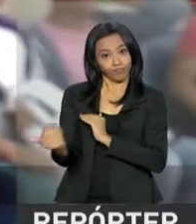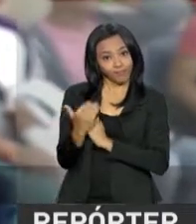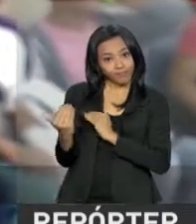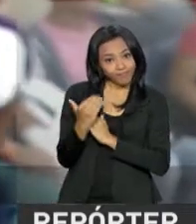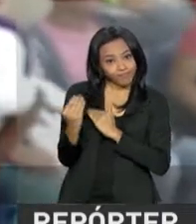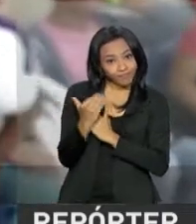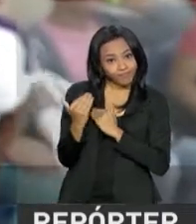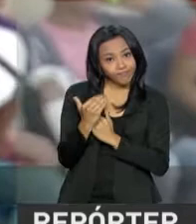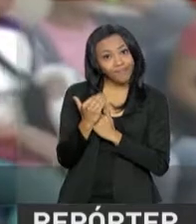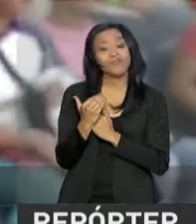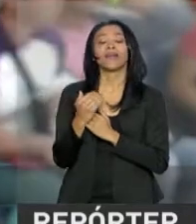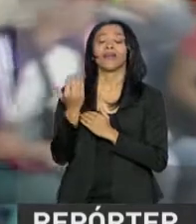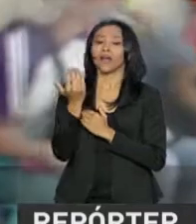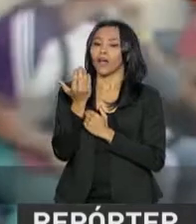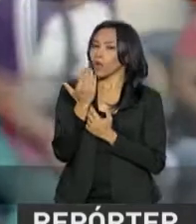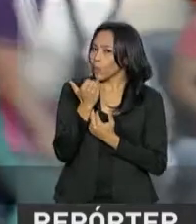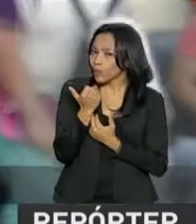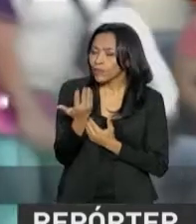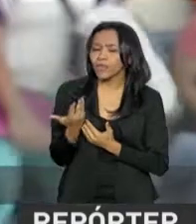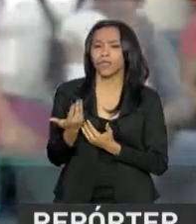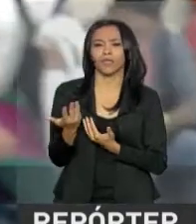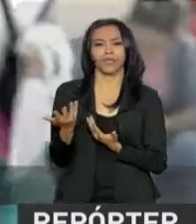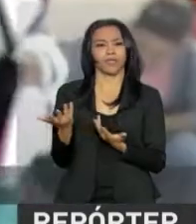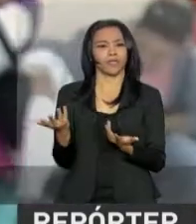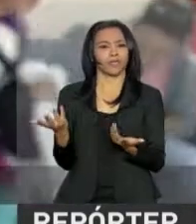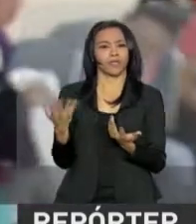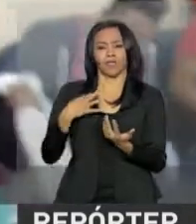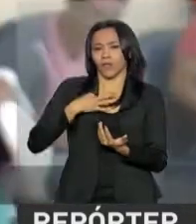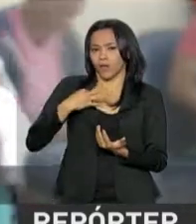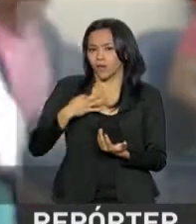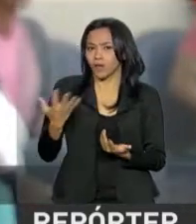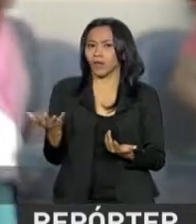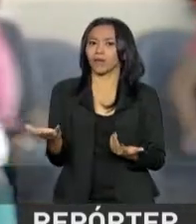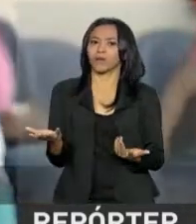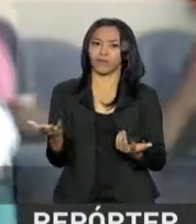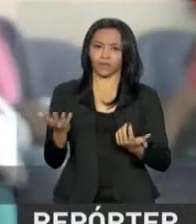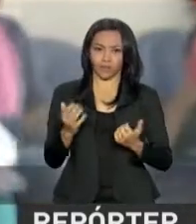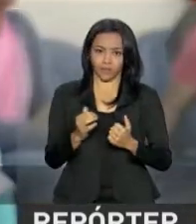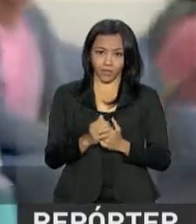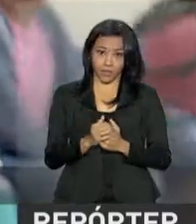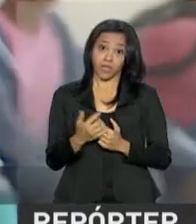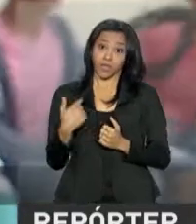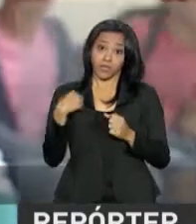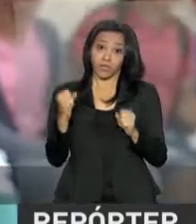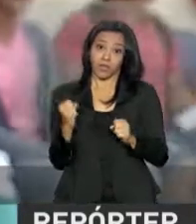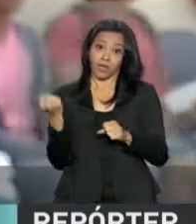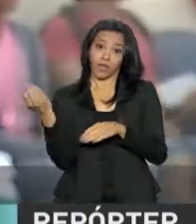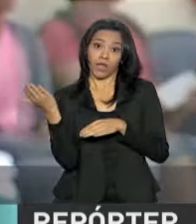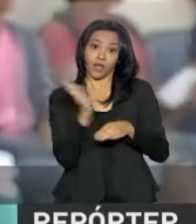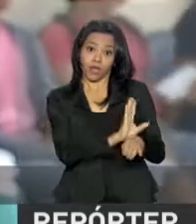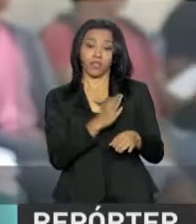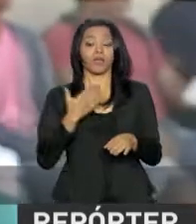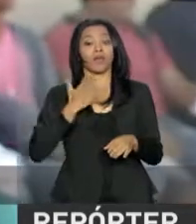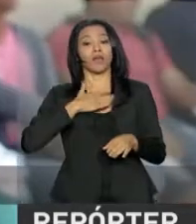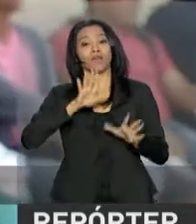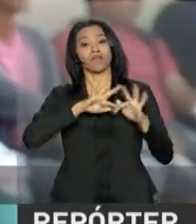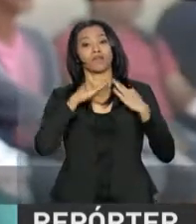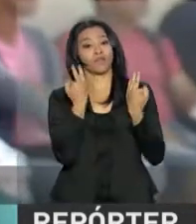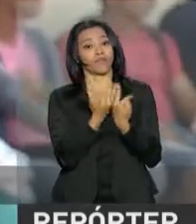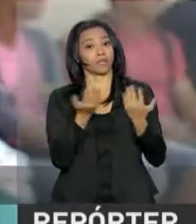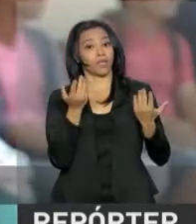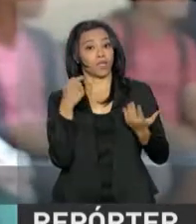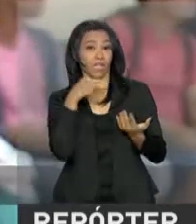tanto a alimentação na europa e poder ajudar a minha família - venezuela que a economia estadual